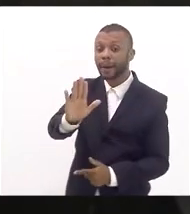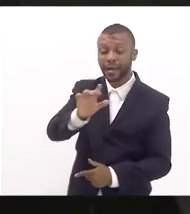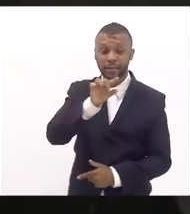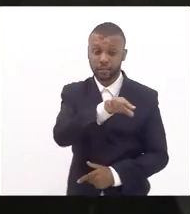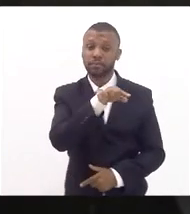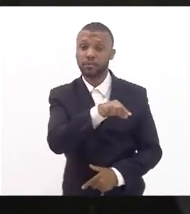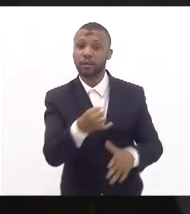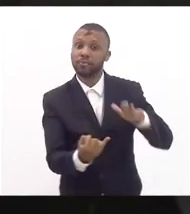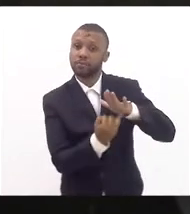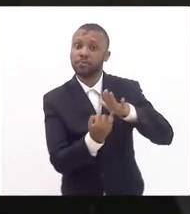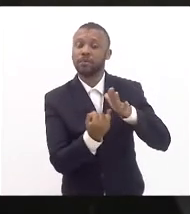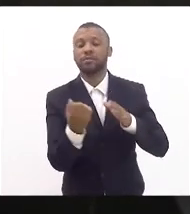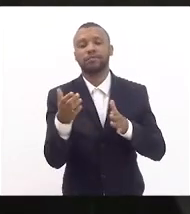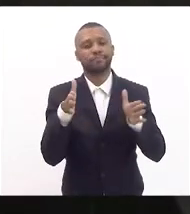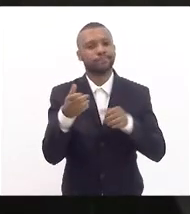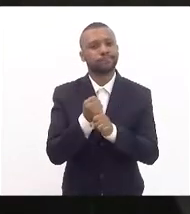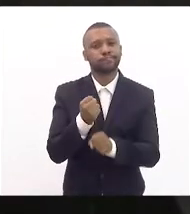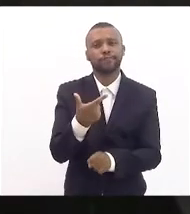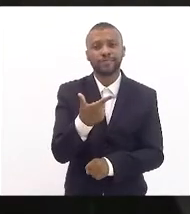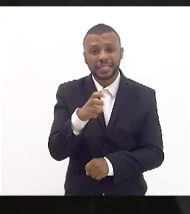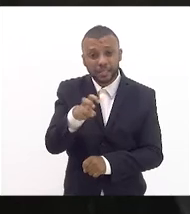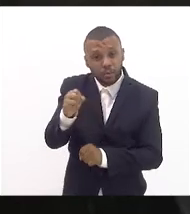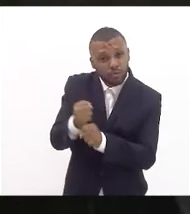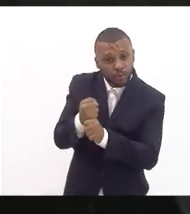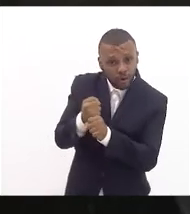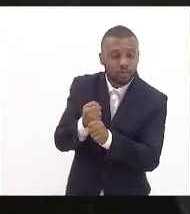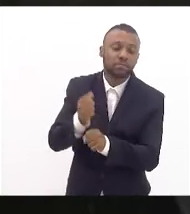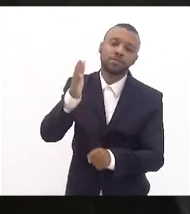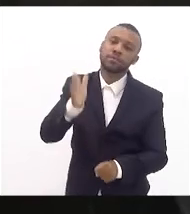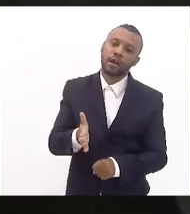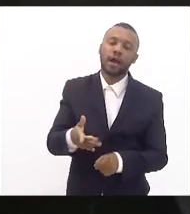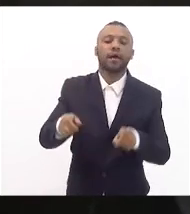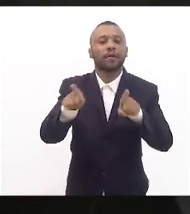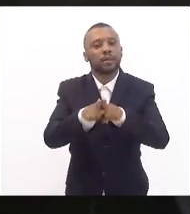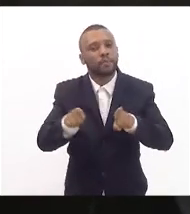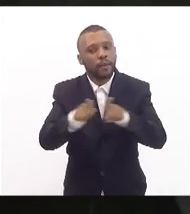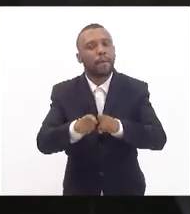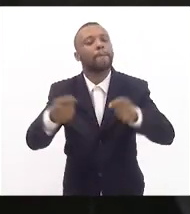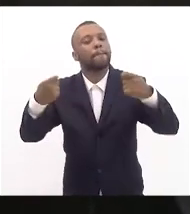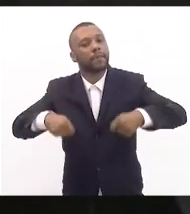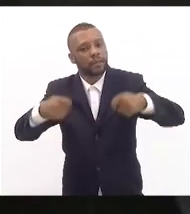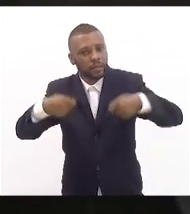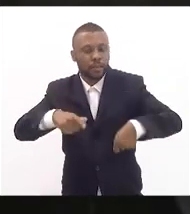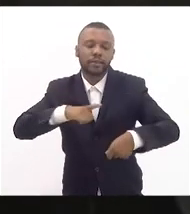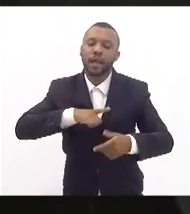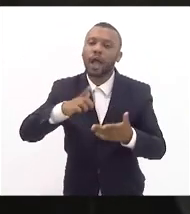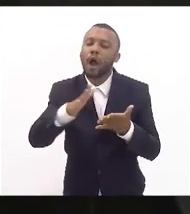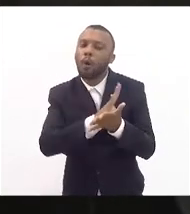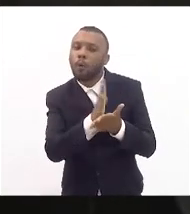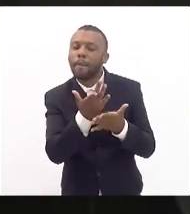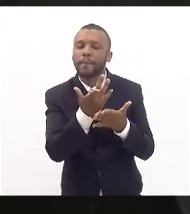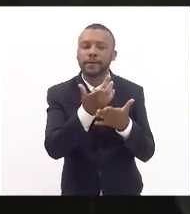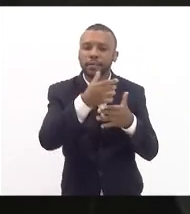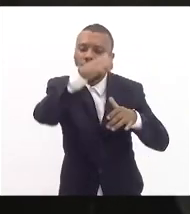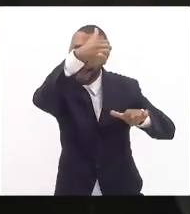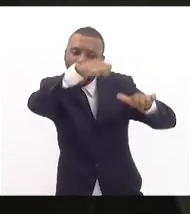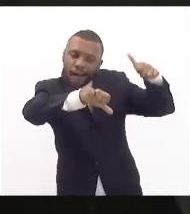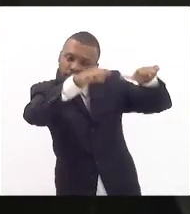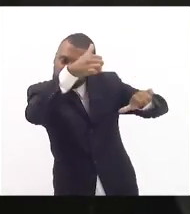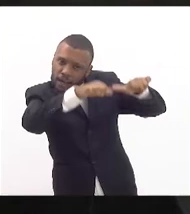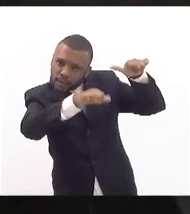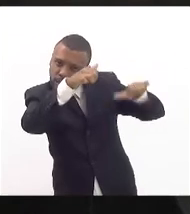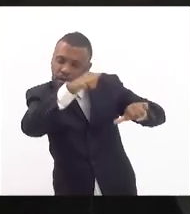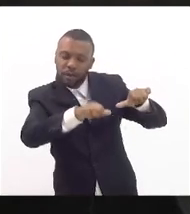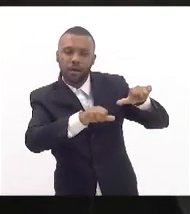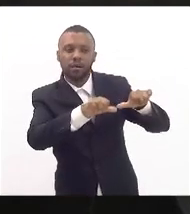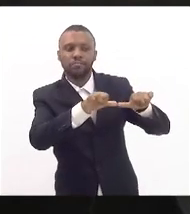ele existe há 25 anos, precisa também passar por algumas reavaliações de